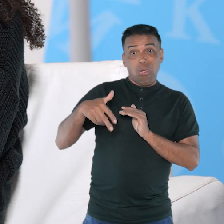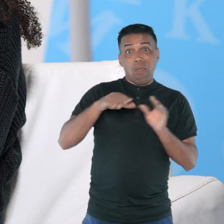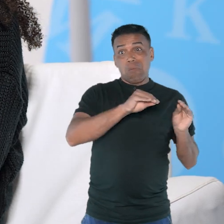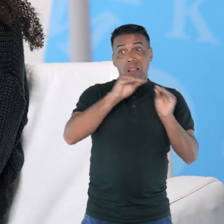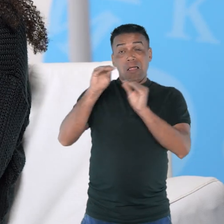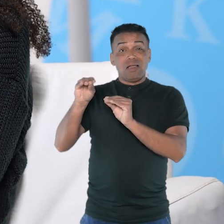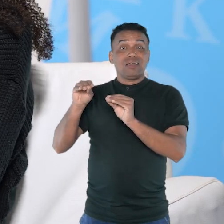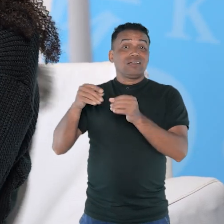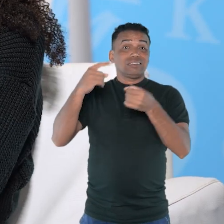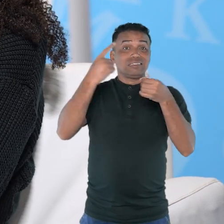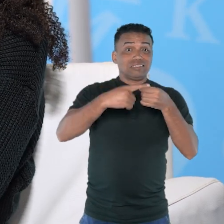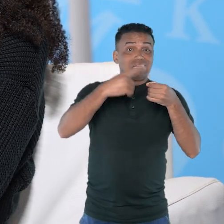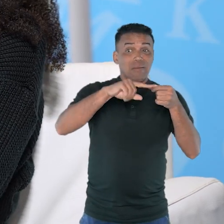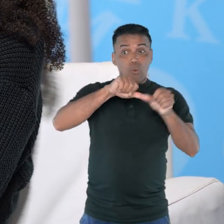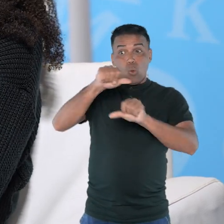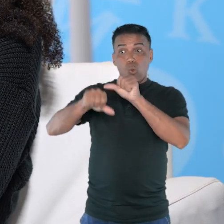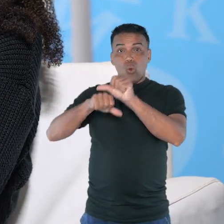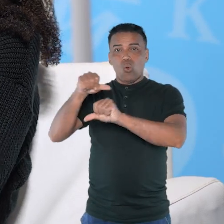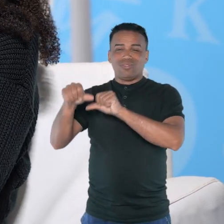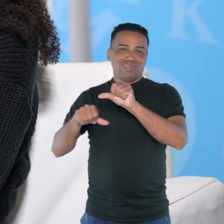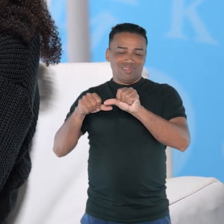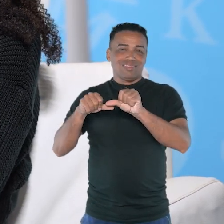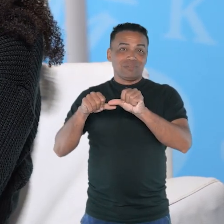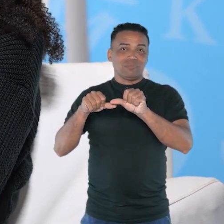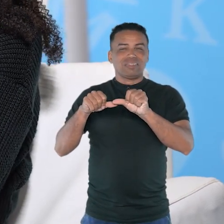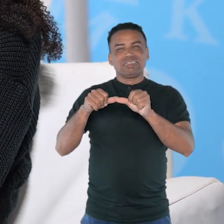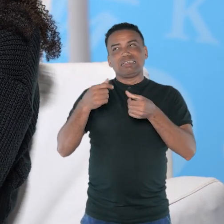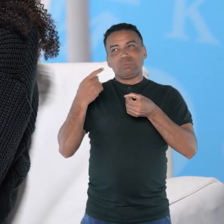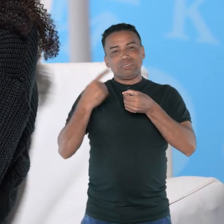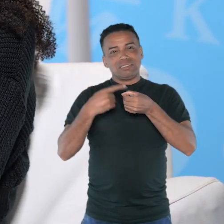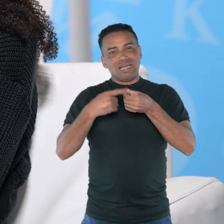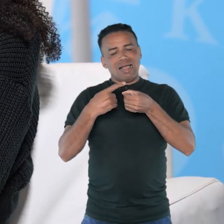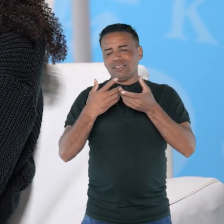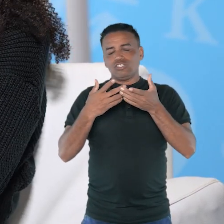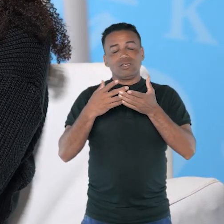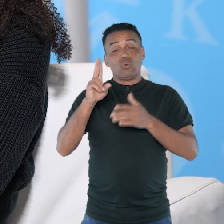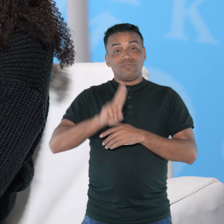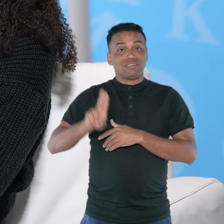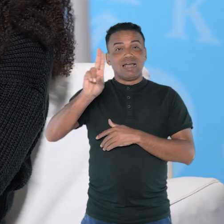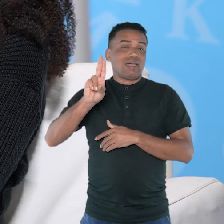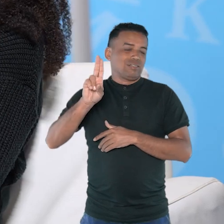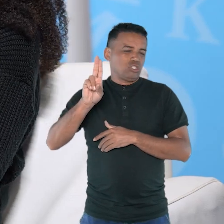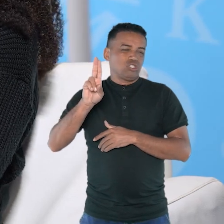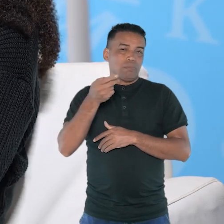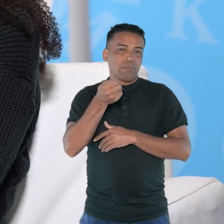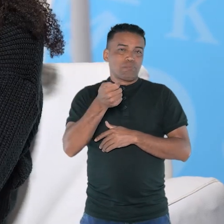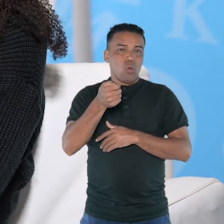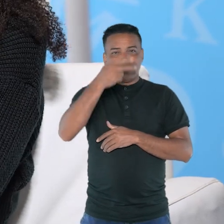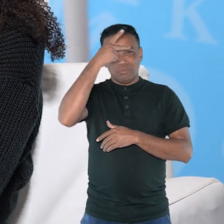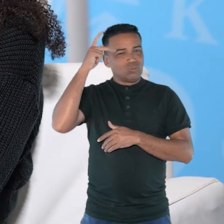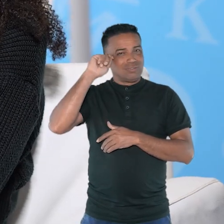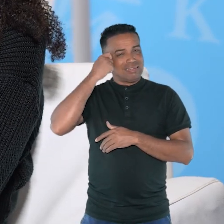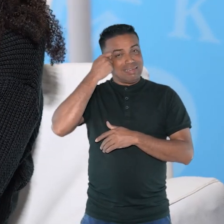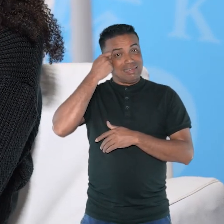cidade mudando. E, de fato, era uma cidade uma universidade muito branca, muito embranquecida, e de classe